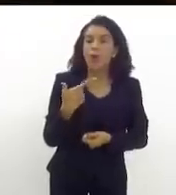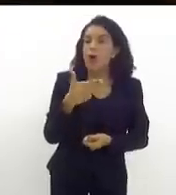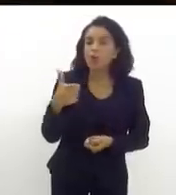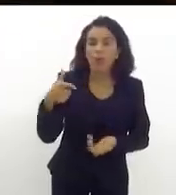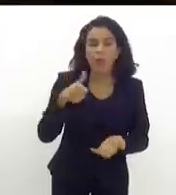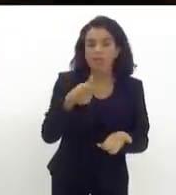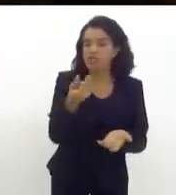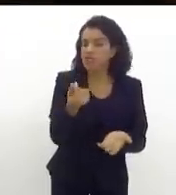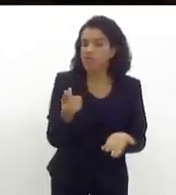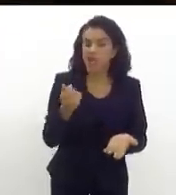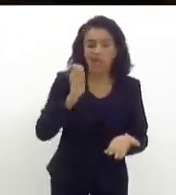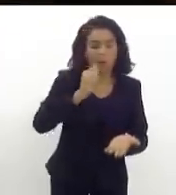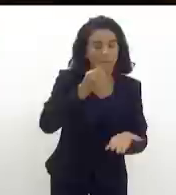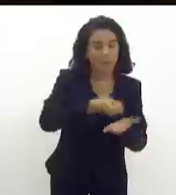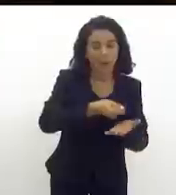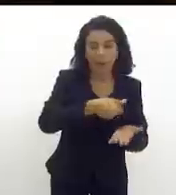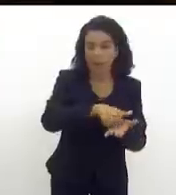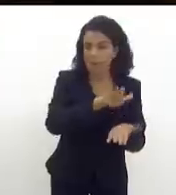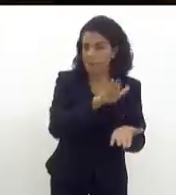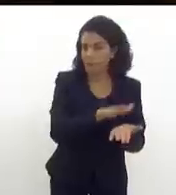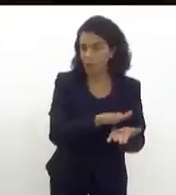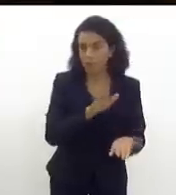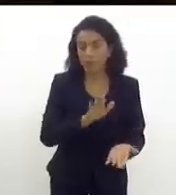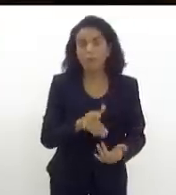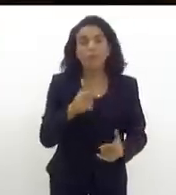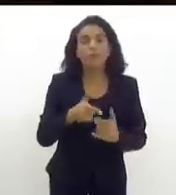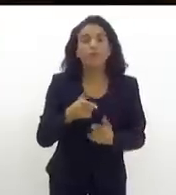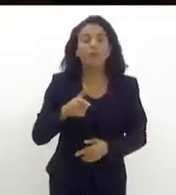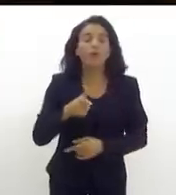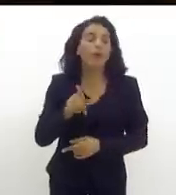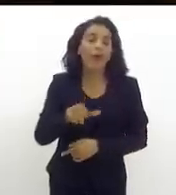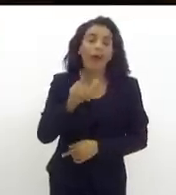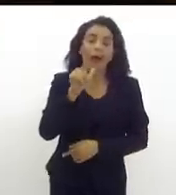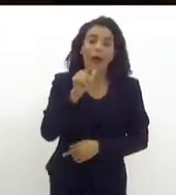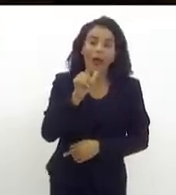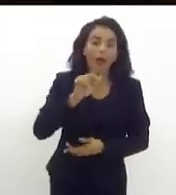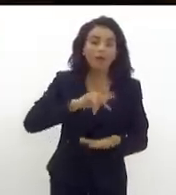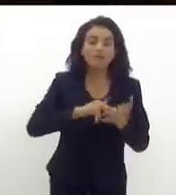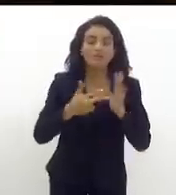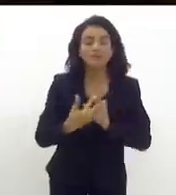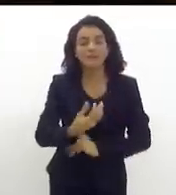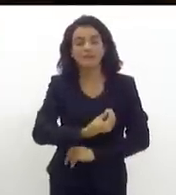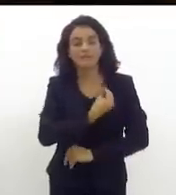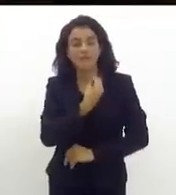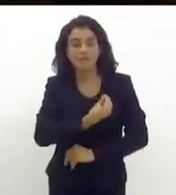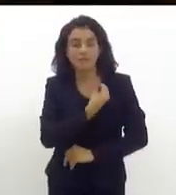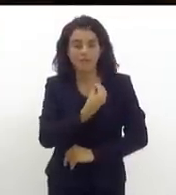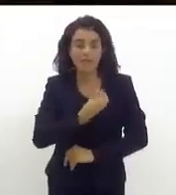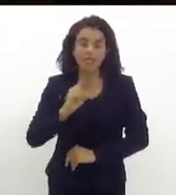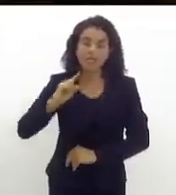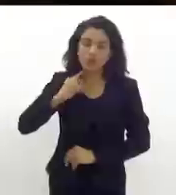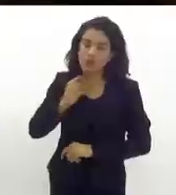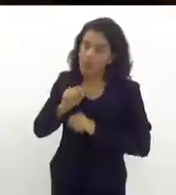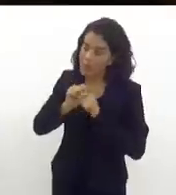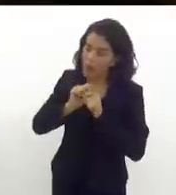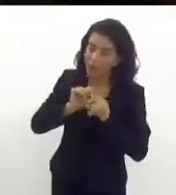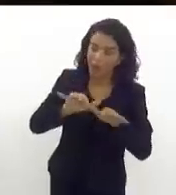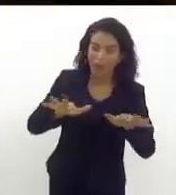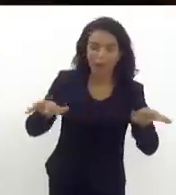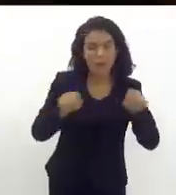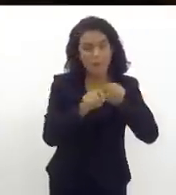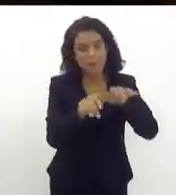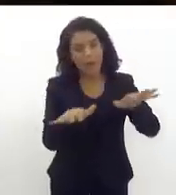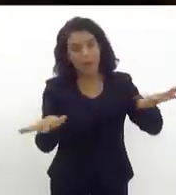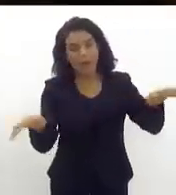é um crime que lida com vidas e que pode contaminar geral quem vai